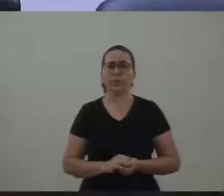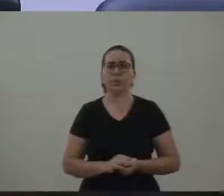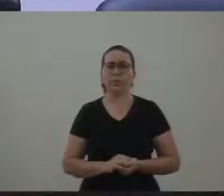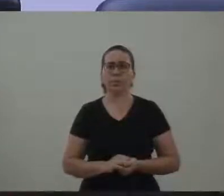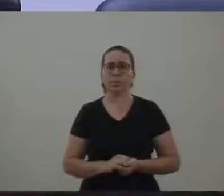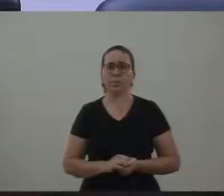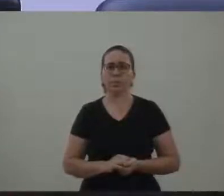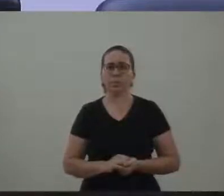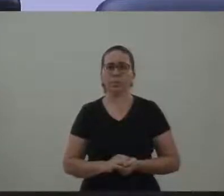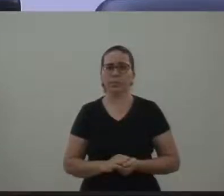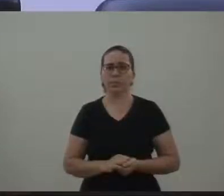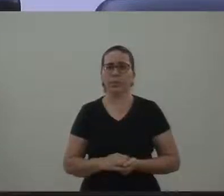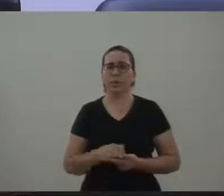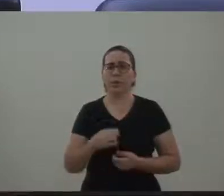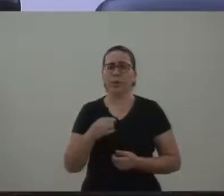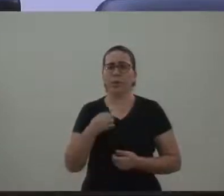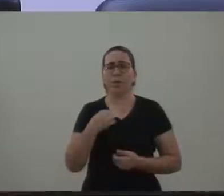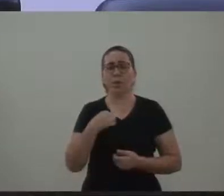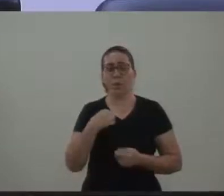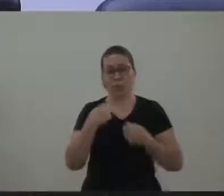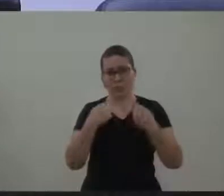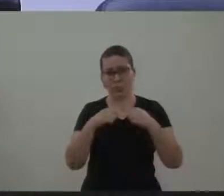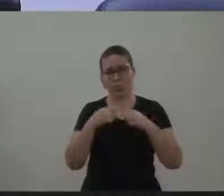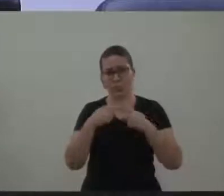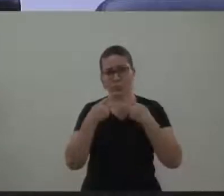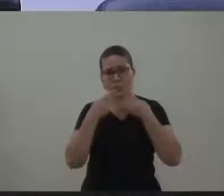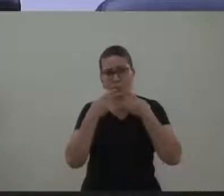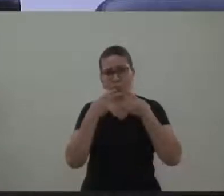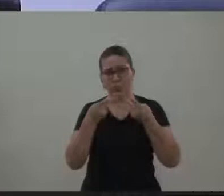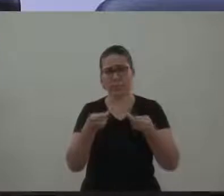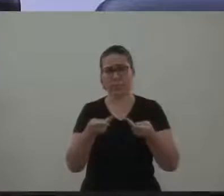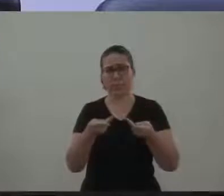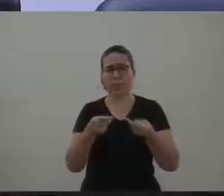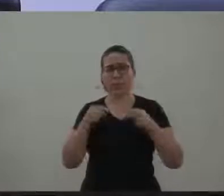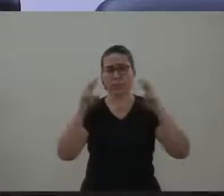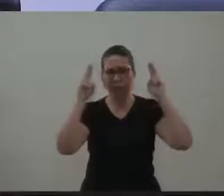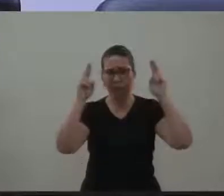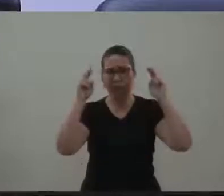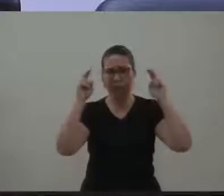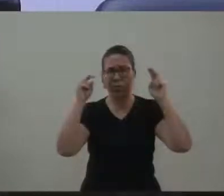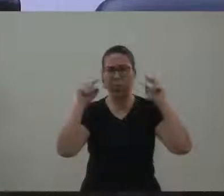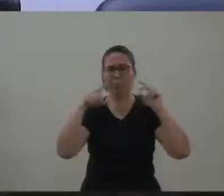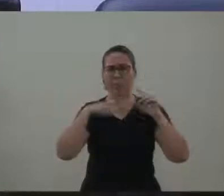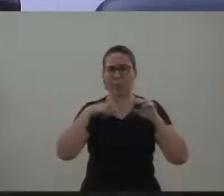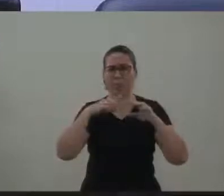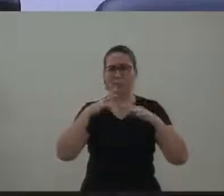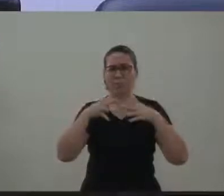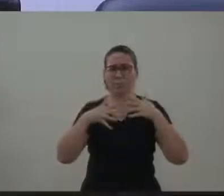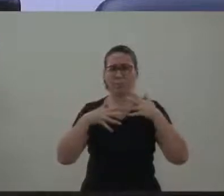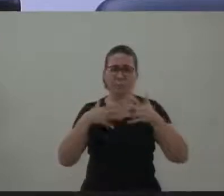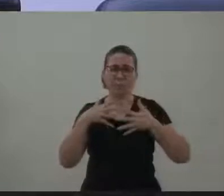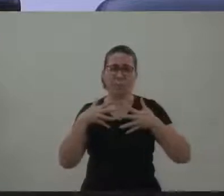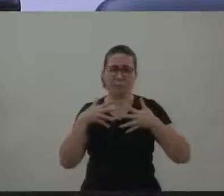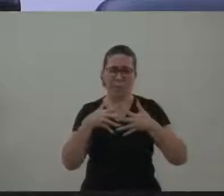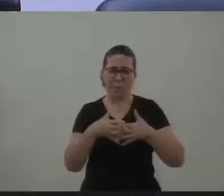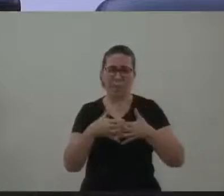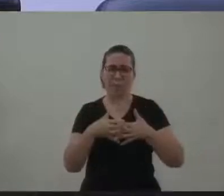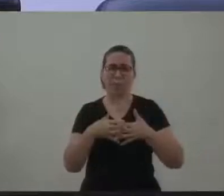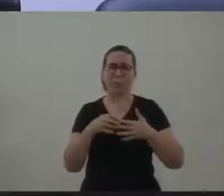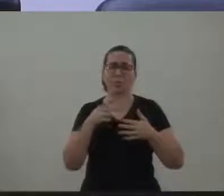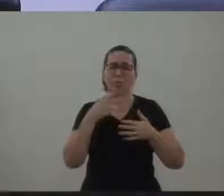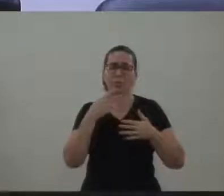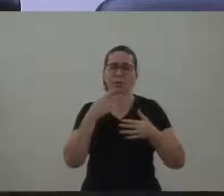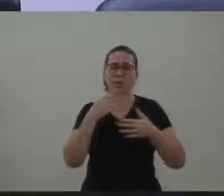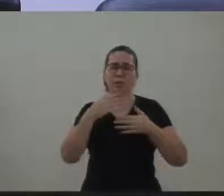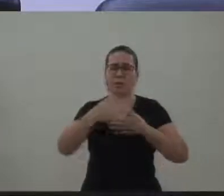Eu não posso deixar de falar na questão do imbróglio que está acontecendo aí com as